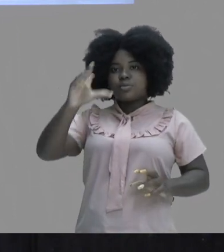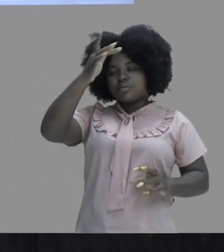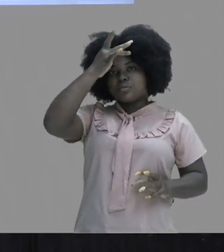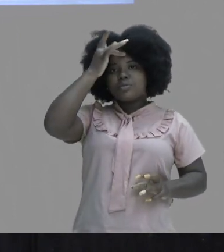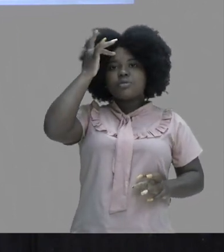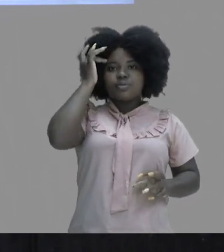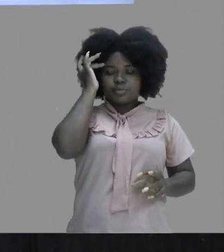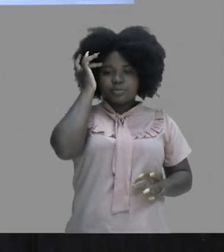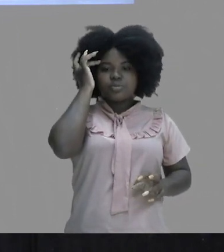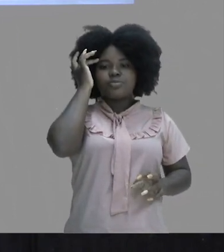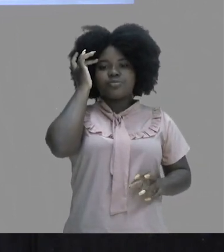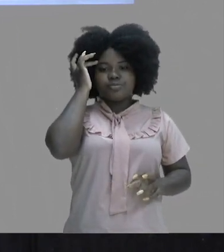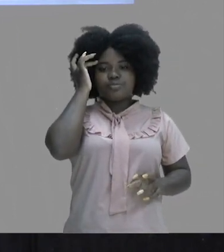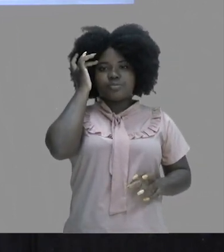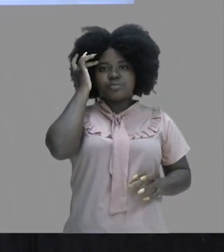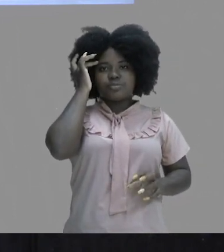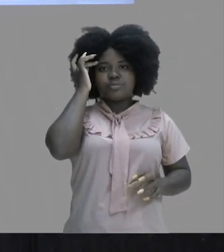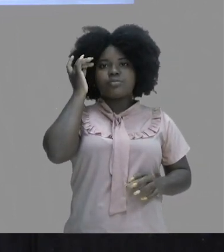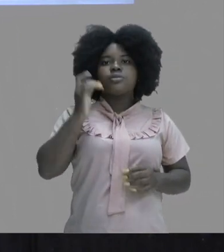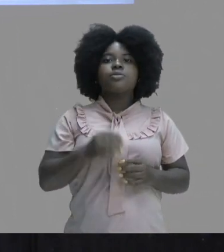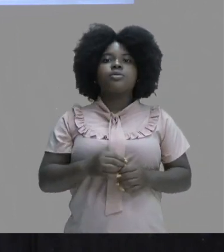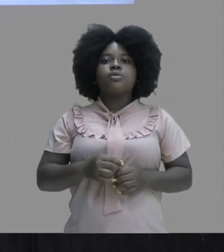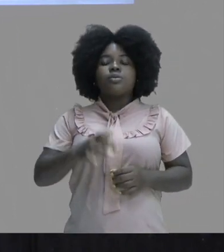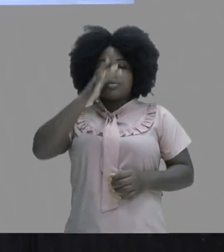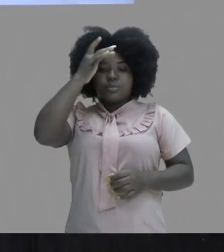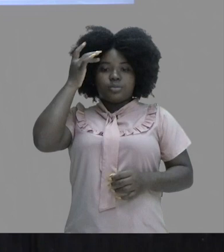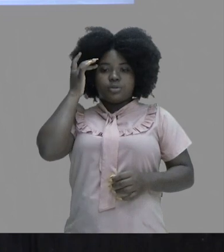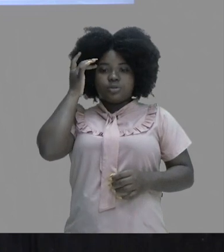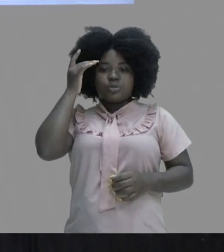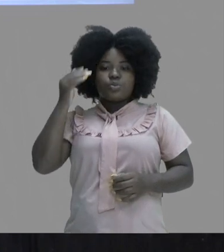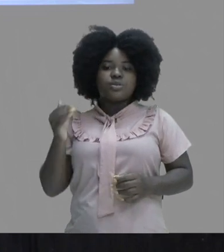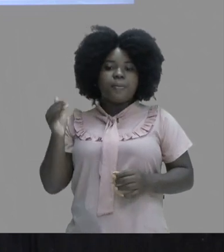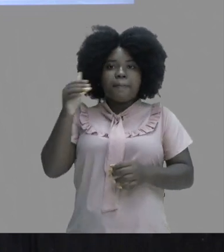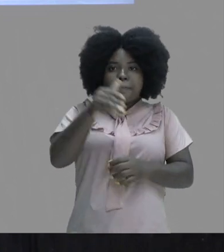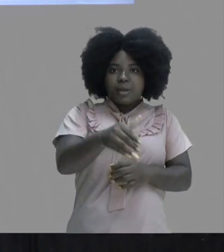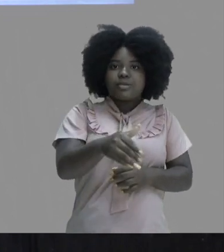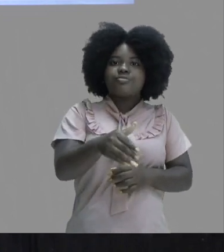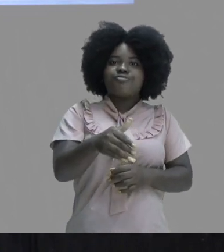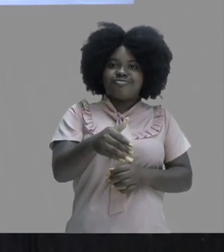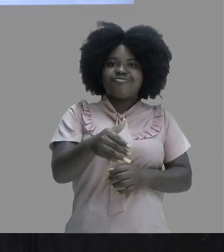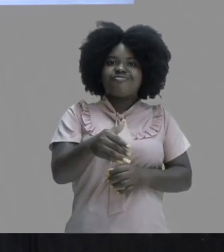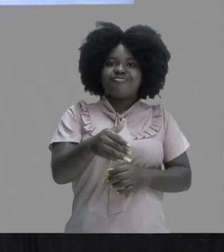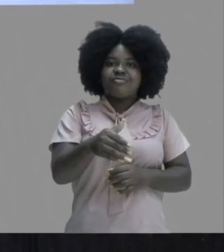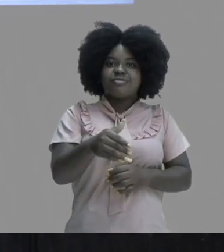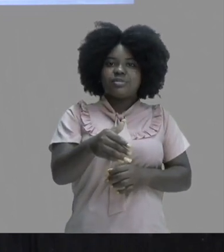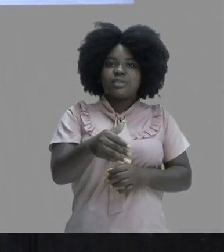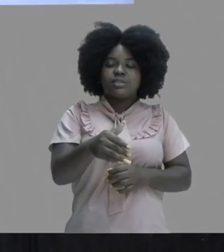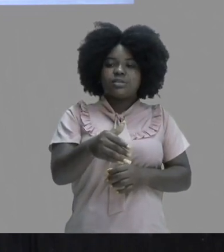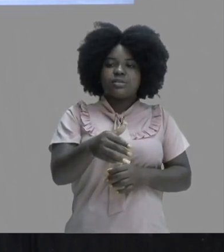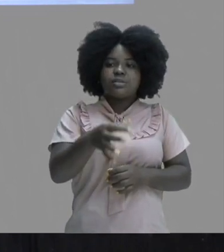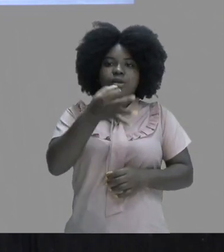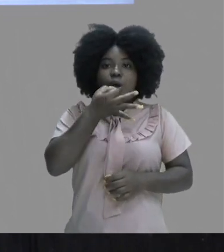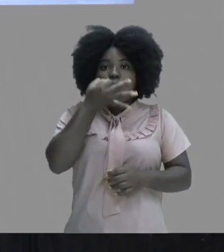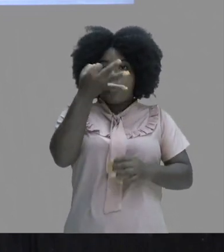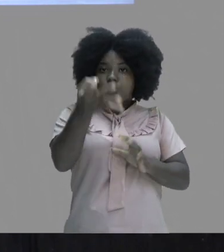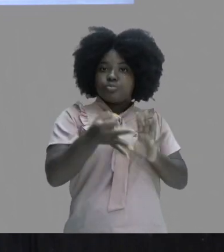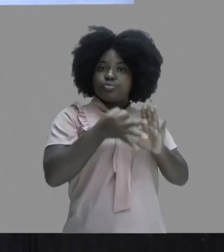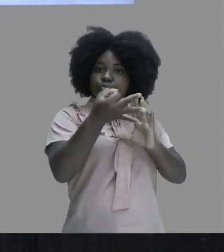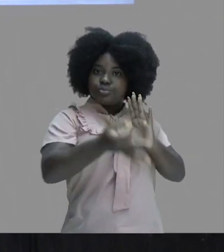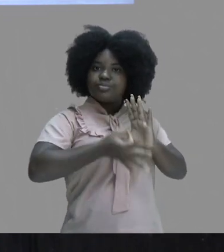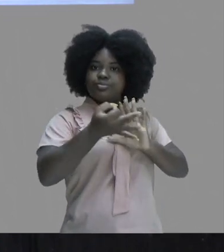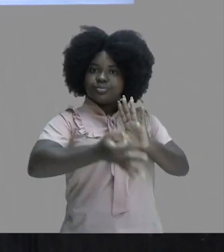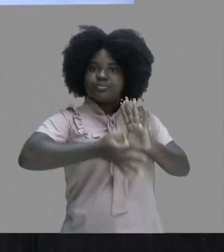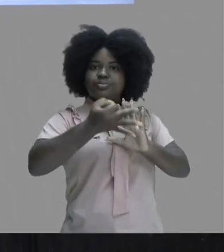falamos de participação ativa nas decisões políticas, na vida pública, e também dos direitos